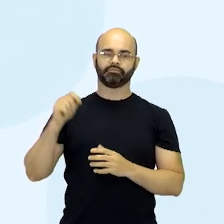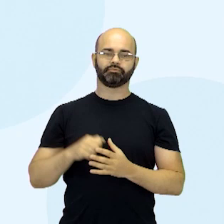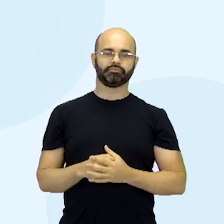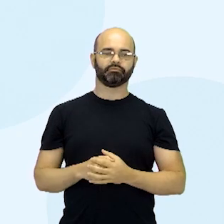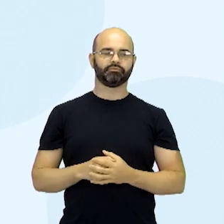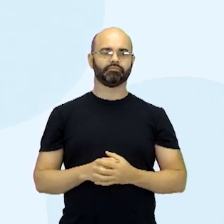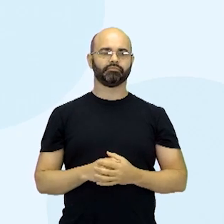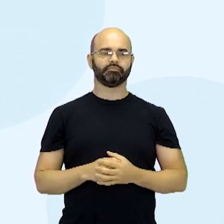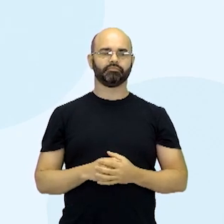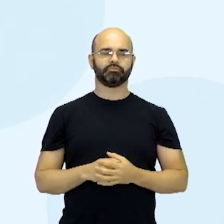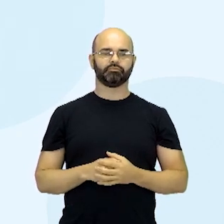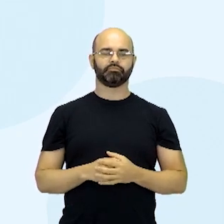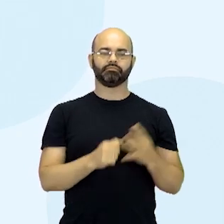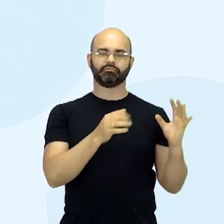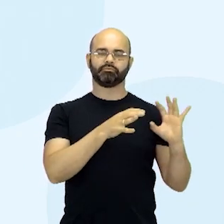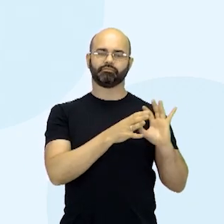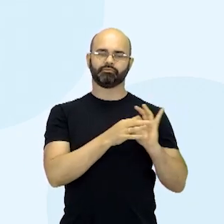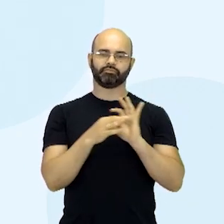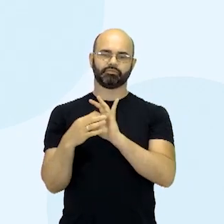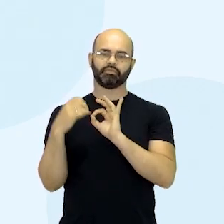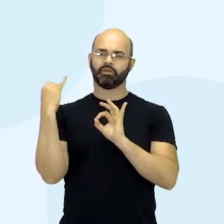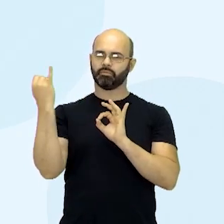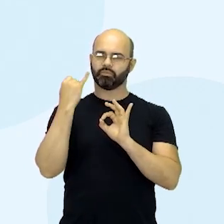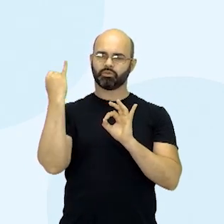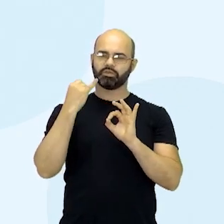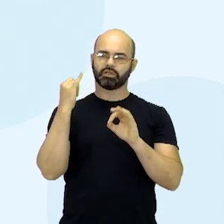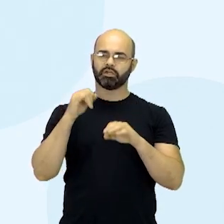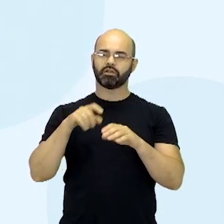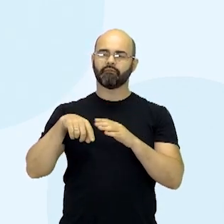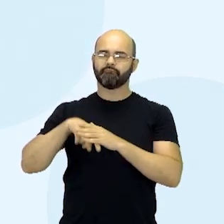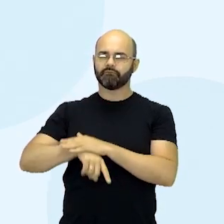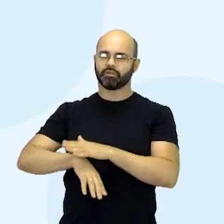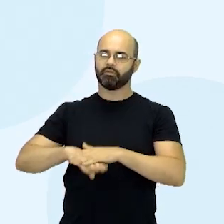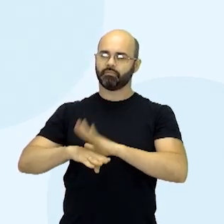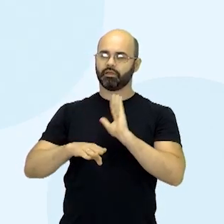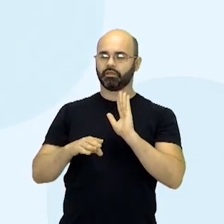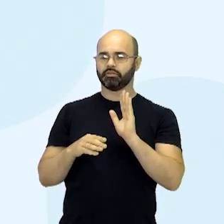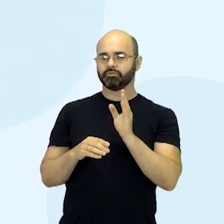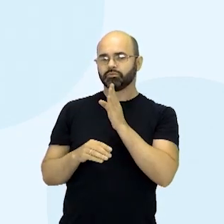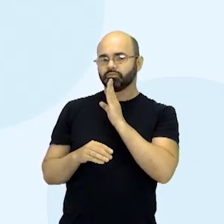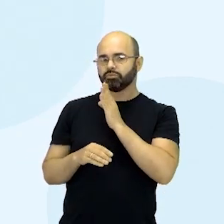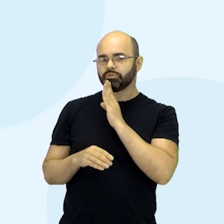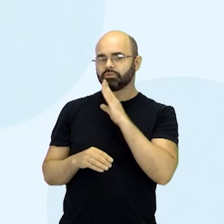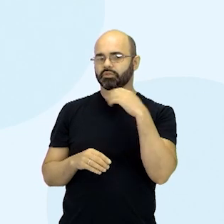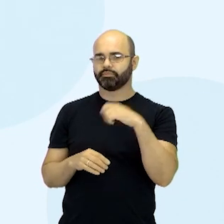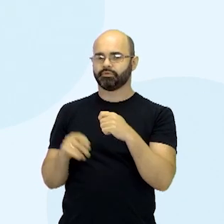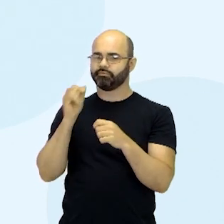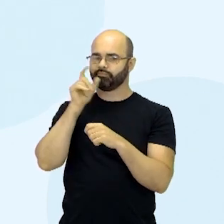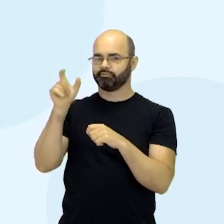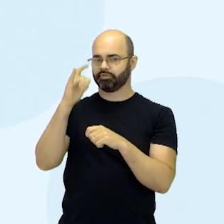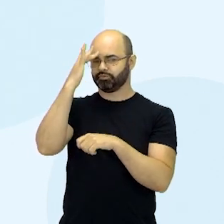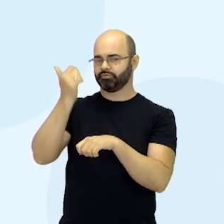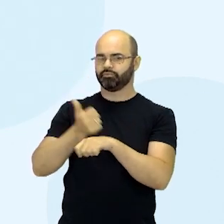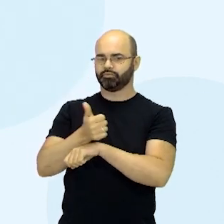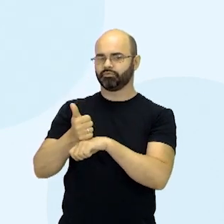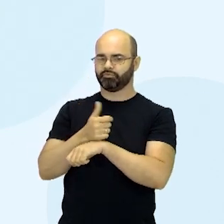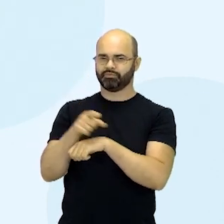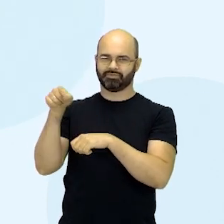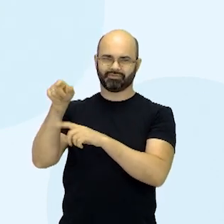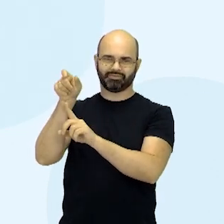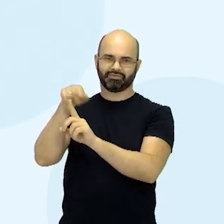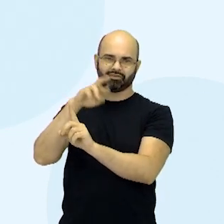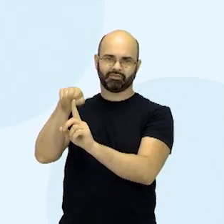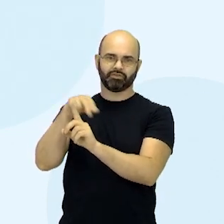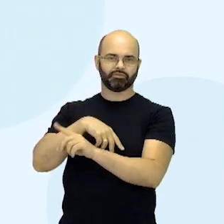pesquisa, procure contextualizar, né, e saber um pouco mais sobre o assunto, sobre a vida, então, do profissional, de quem você vai fazer